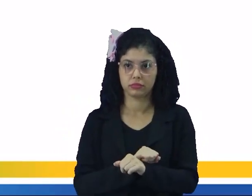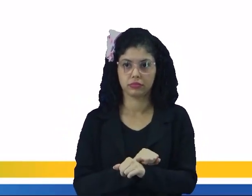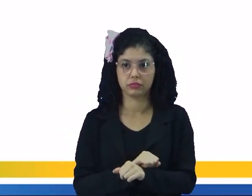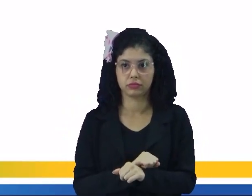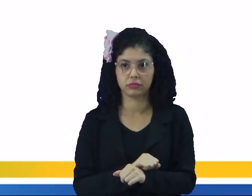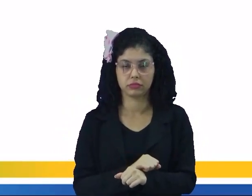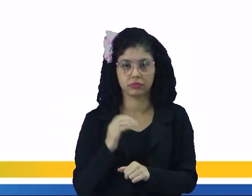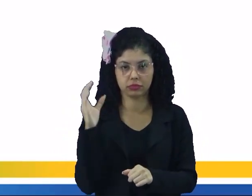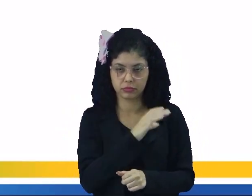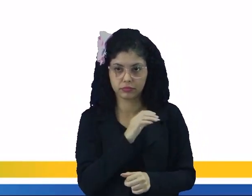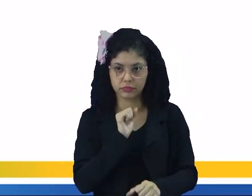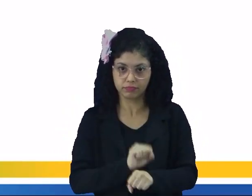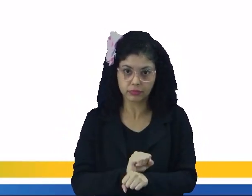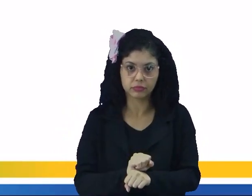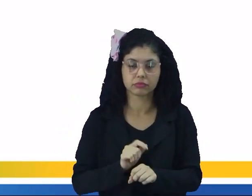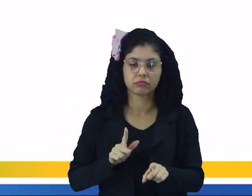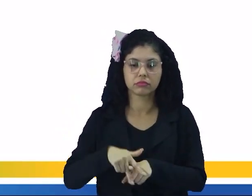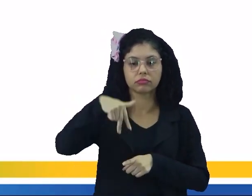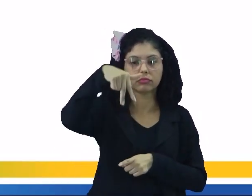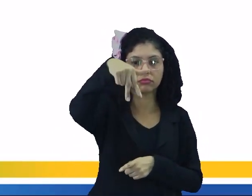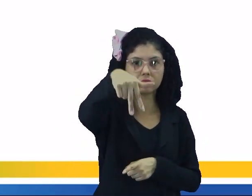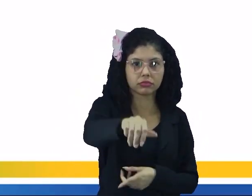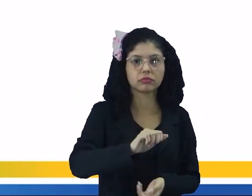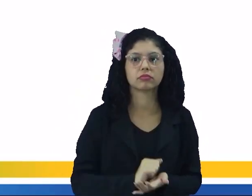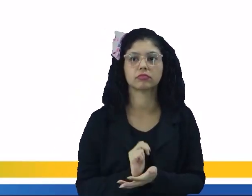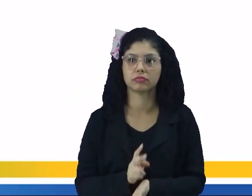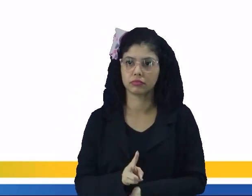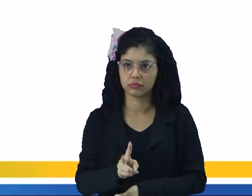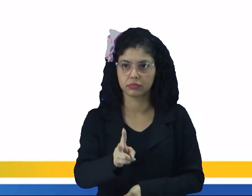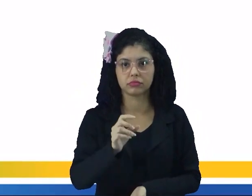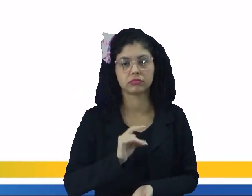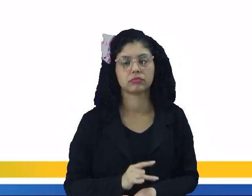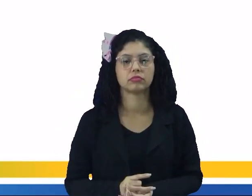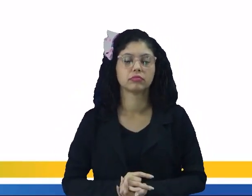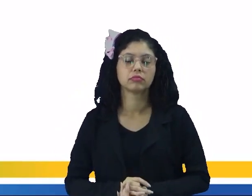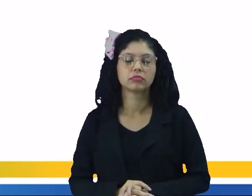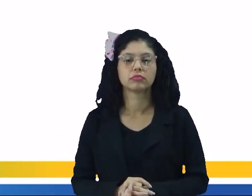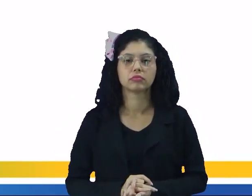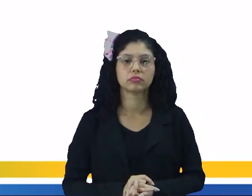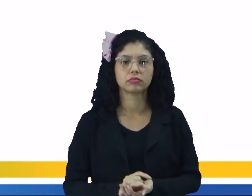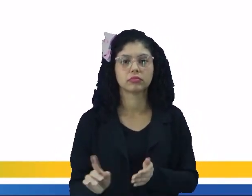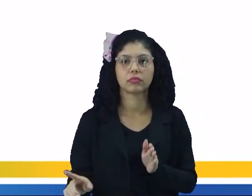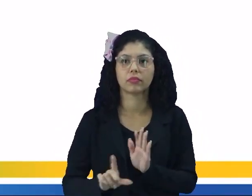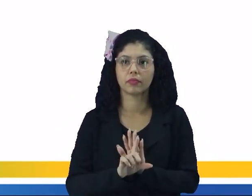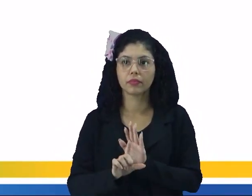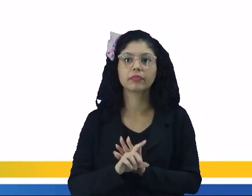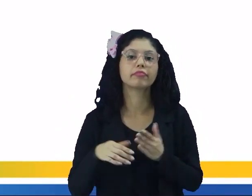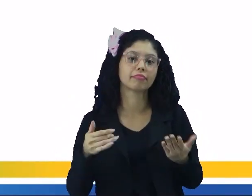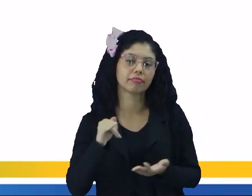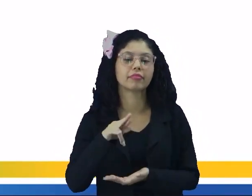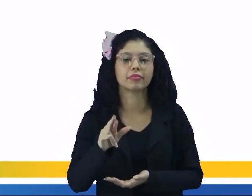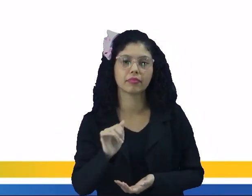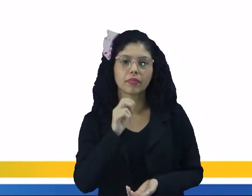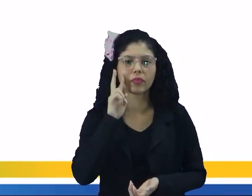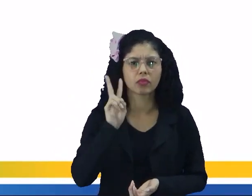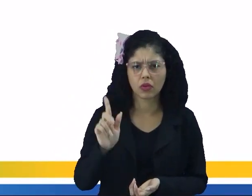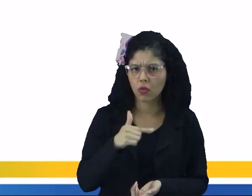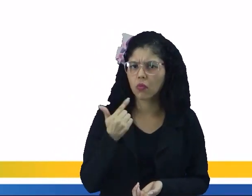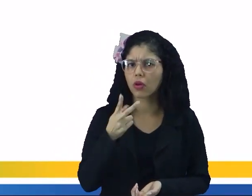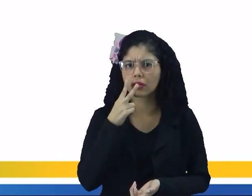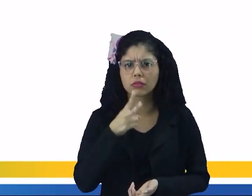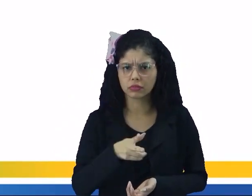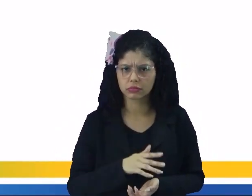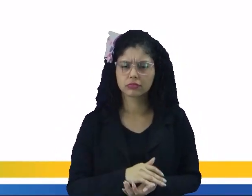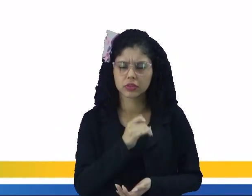de repente. Então ele vai continuar no seu movimento, ó. Então isso aí é a lei da inércia. Quer ver um outro exemplo